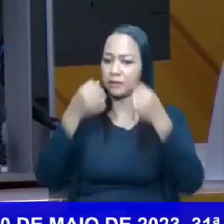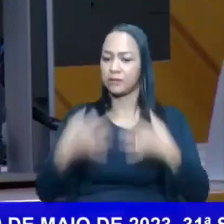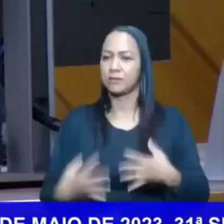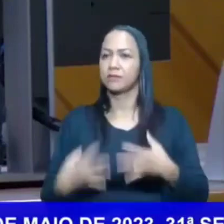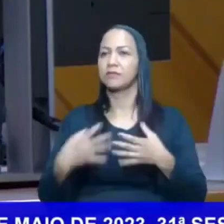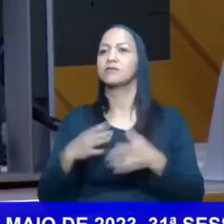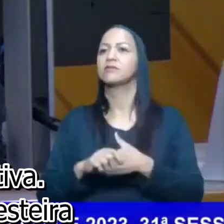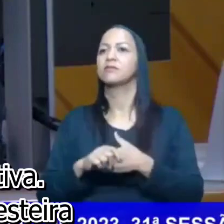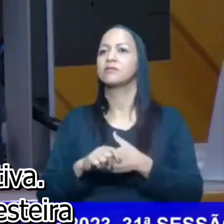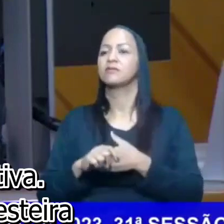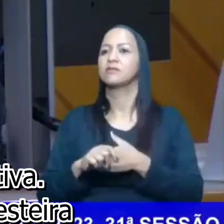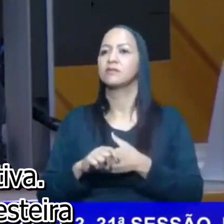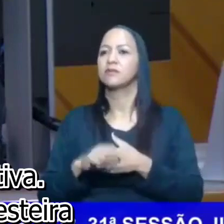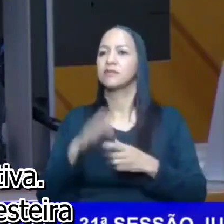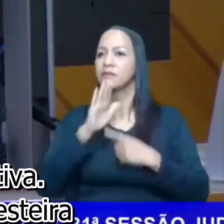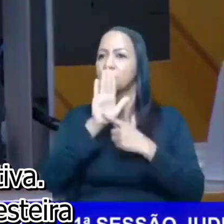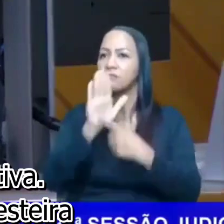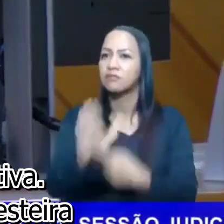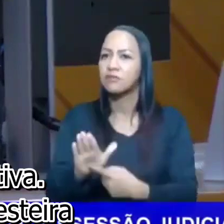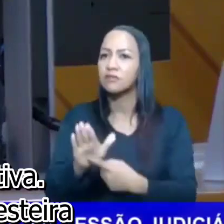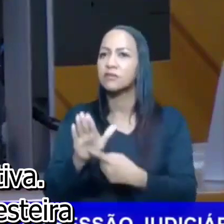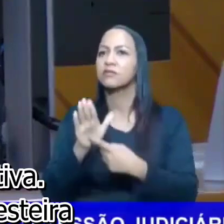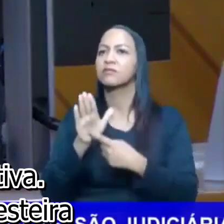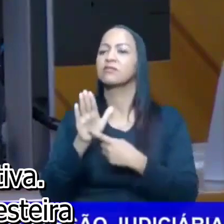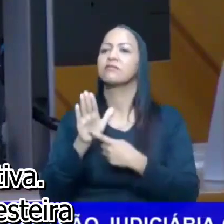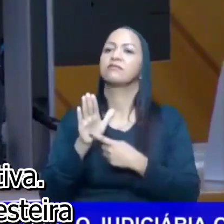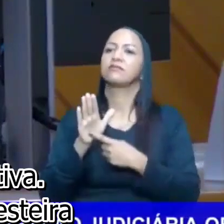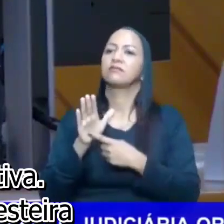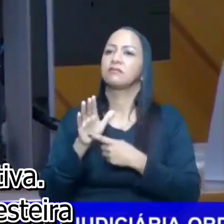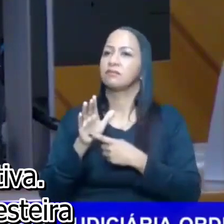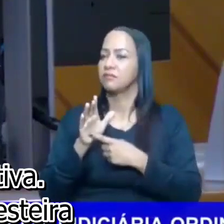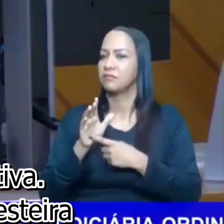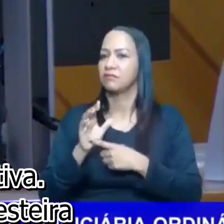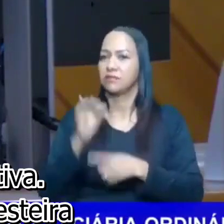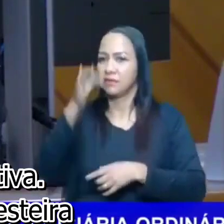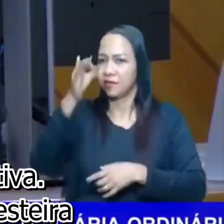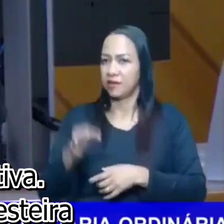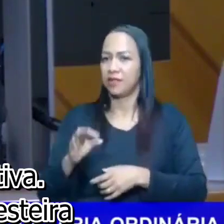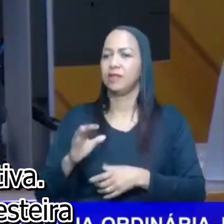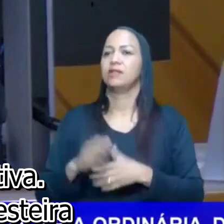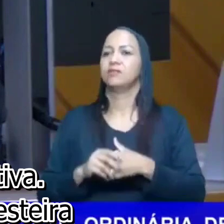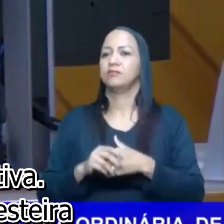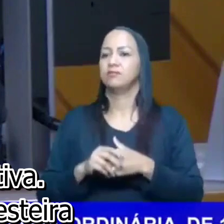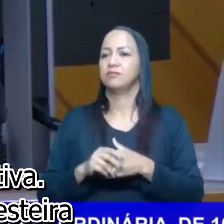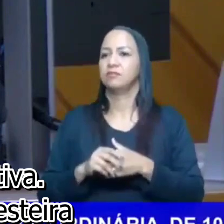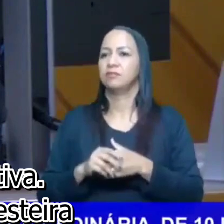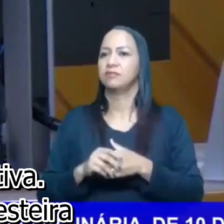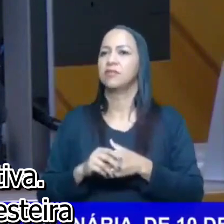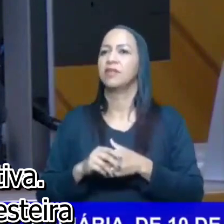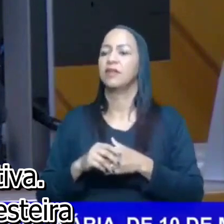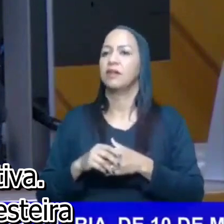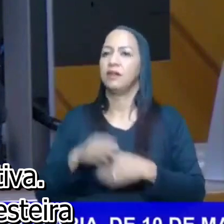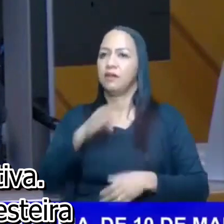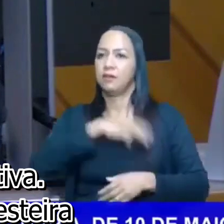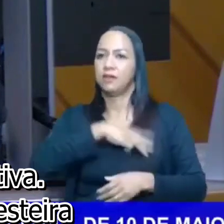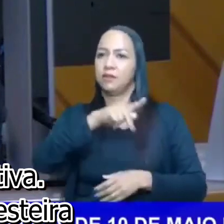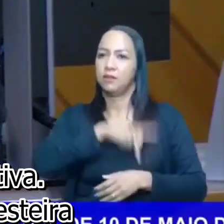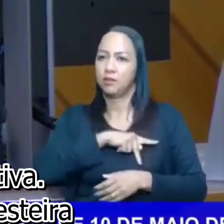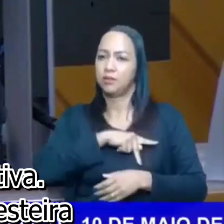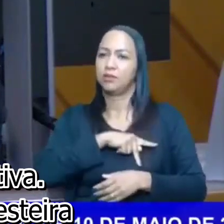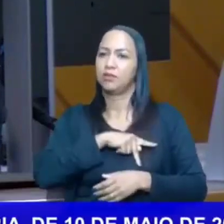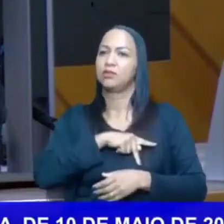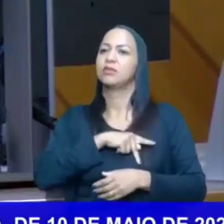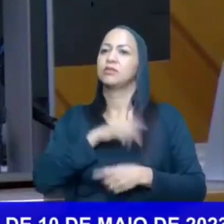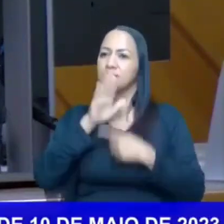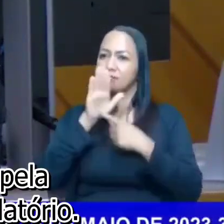em razão da sua apresentação intempestiva. O Ministério Público Eleitoral, em parecer,